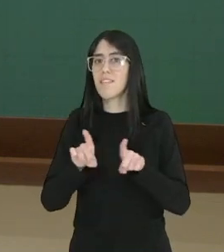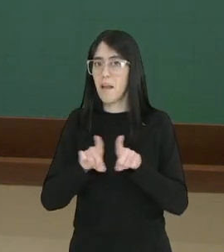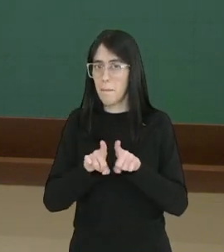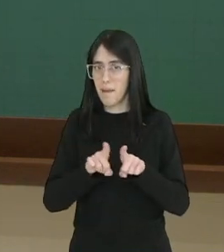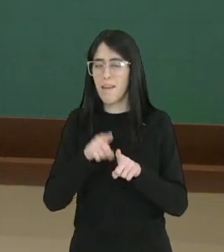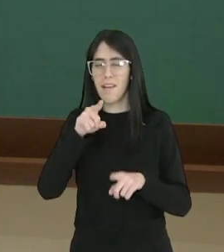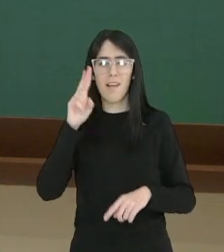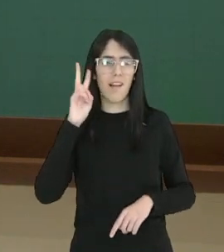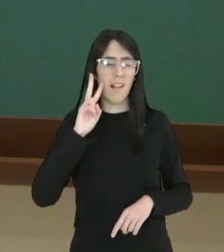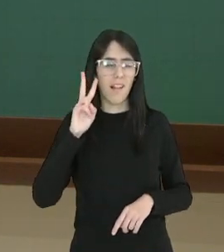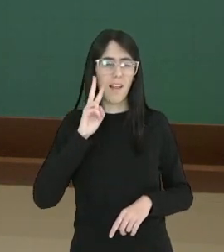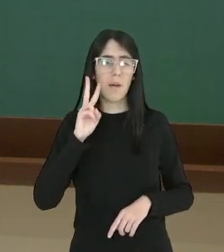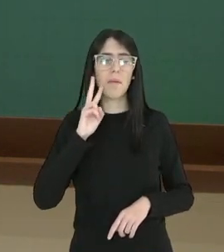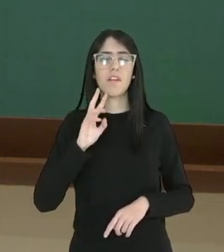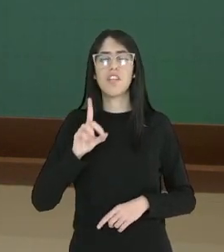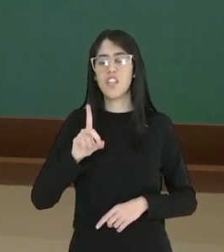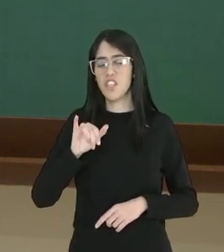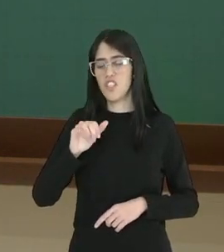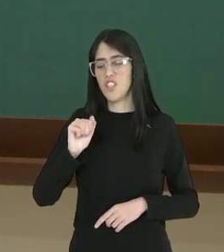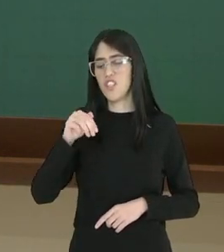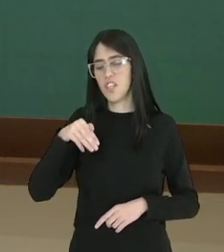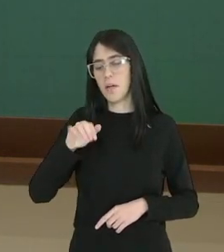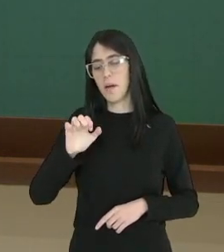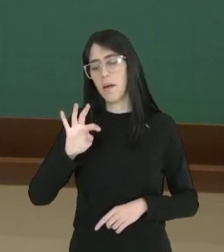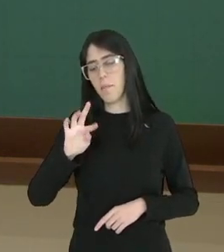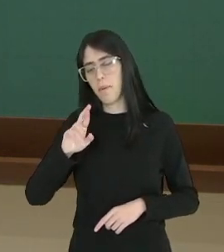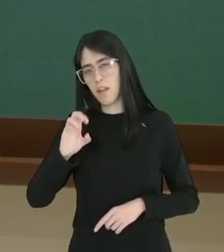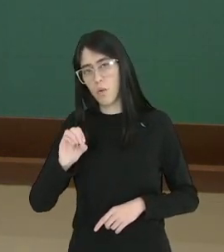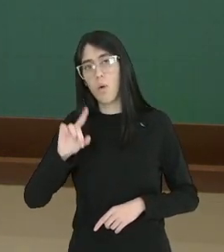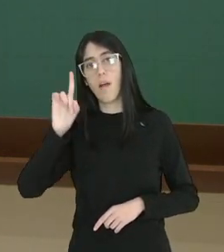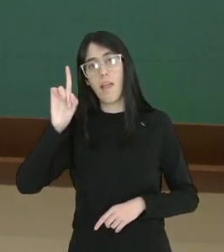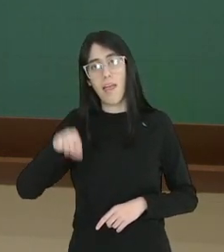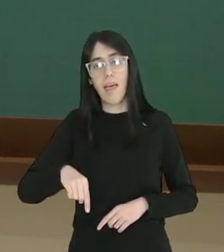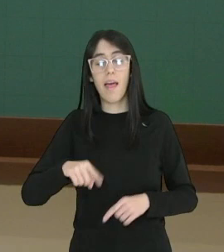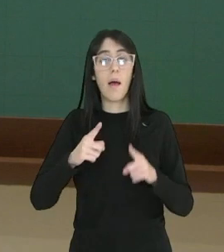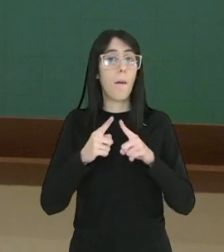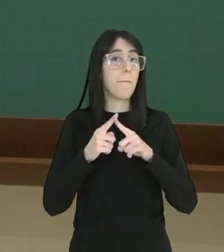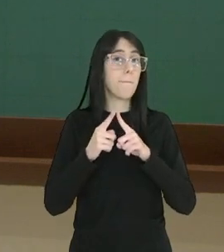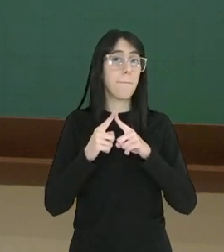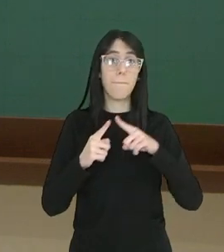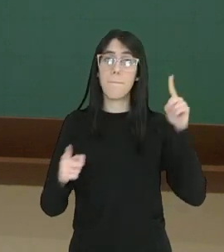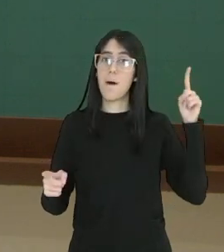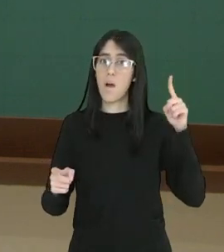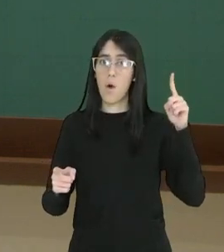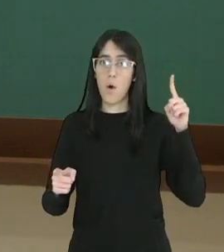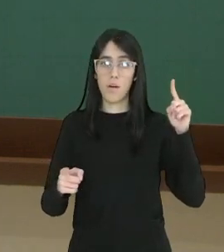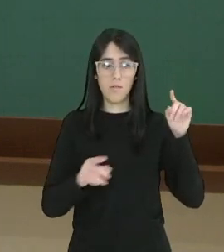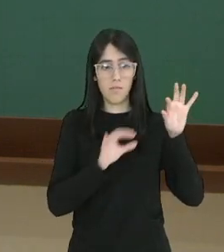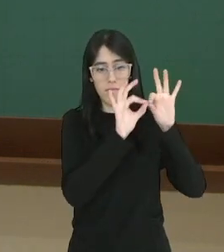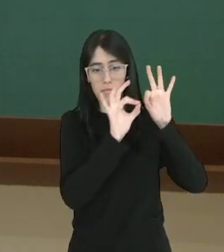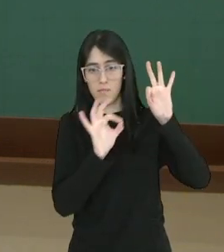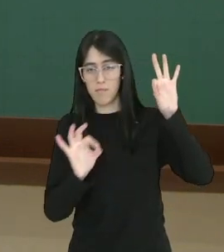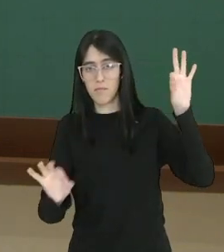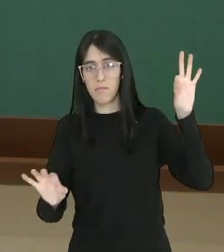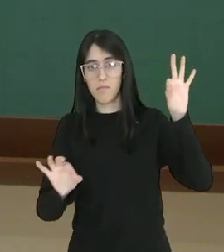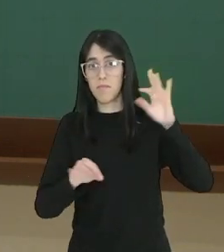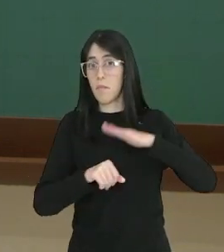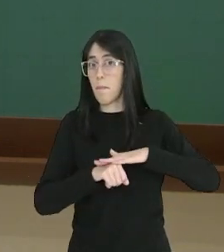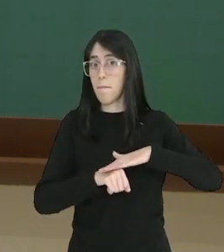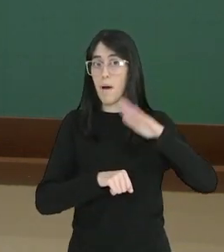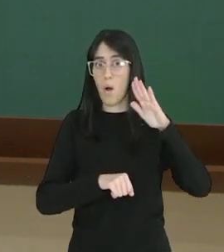Lembra que o diâmetro, ele é considerado a maior corda